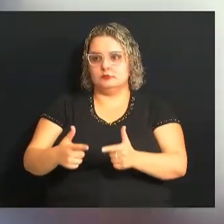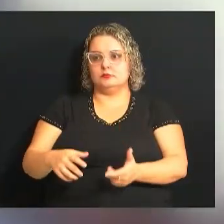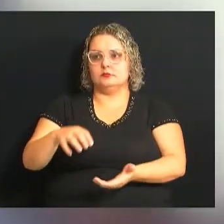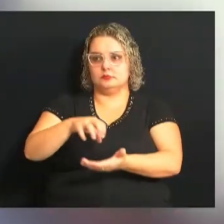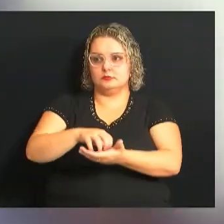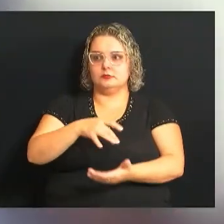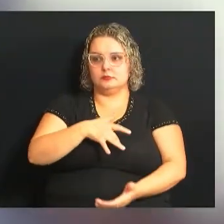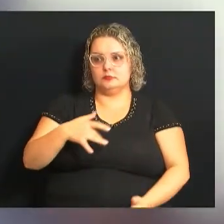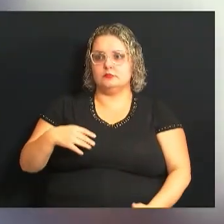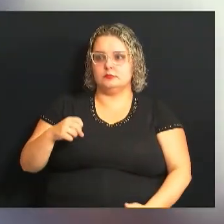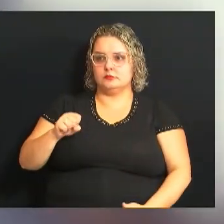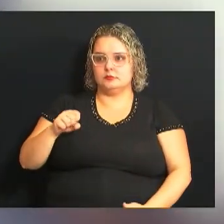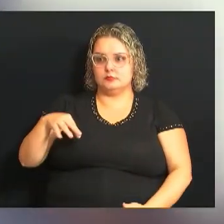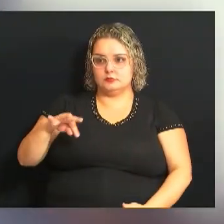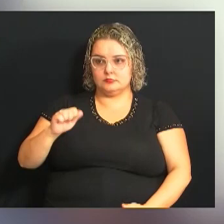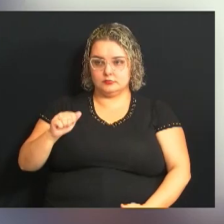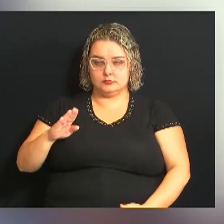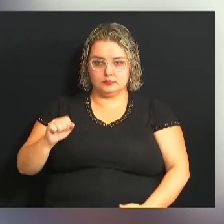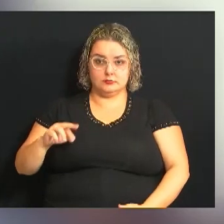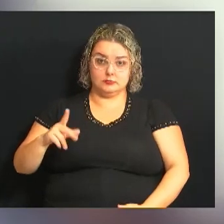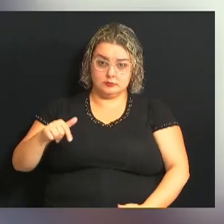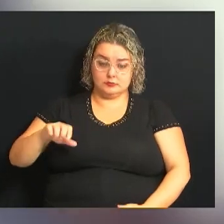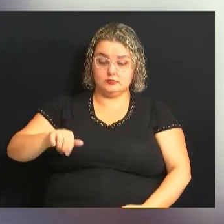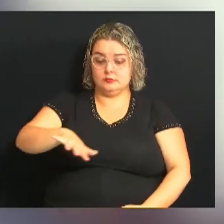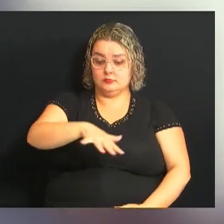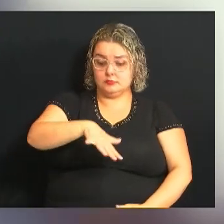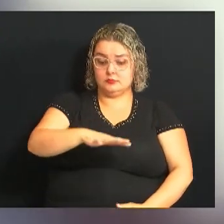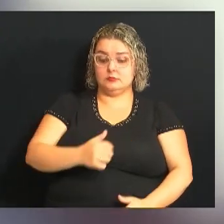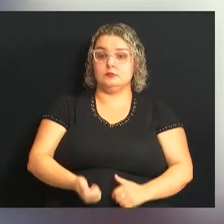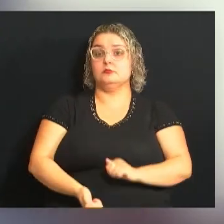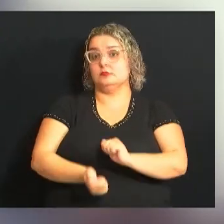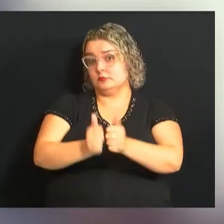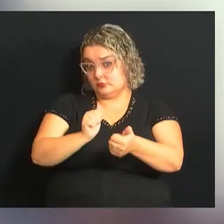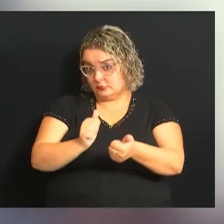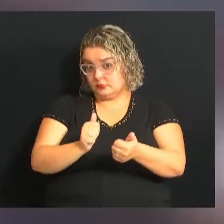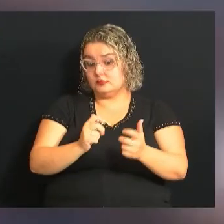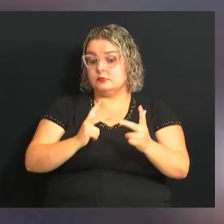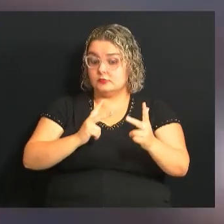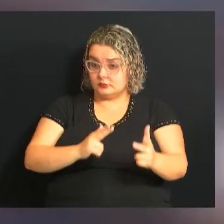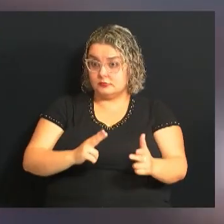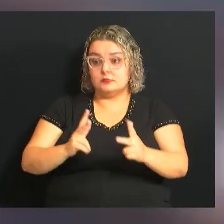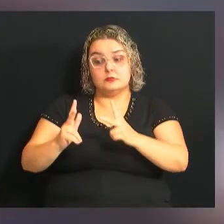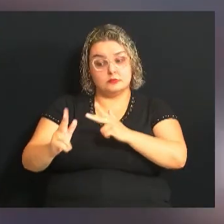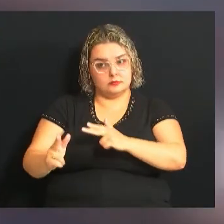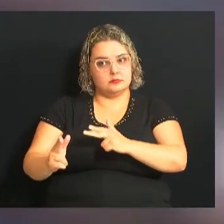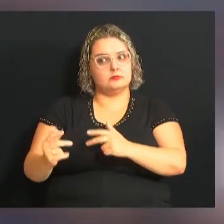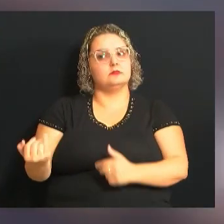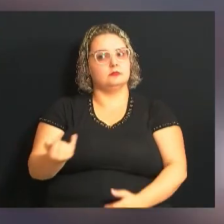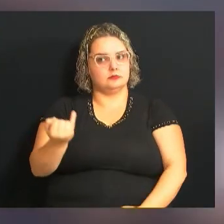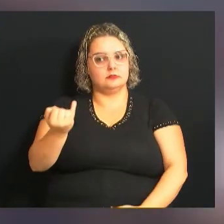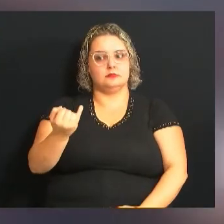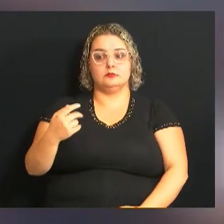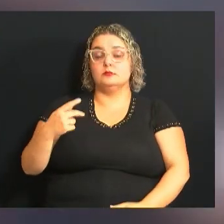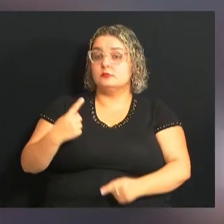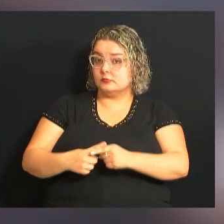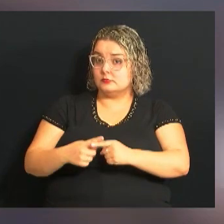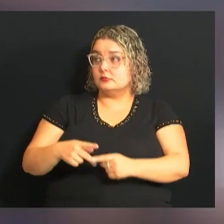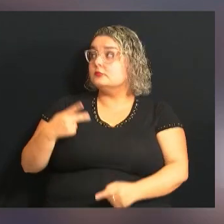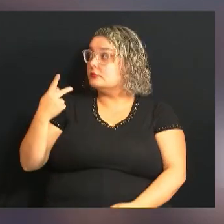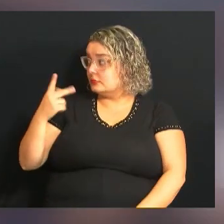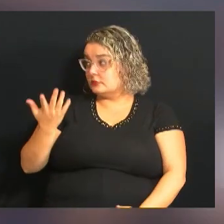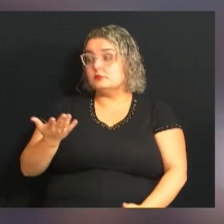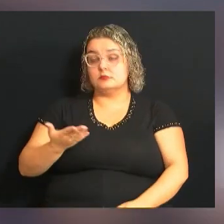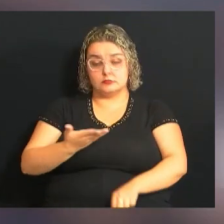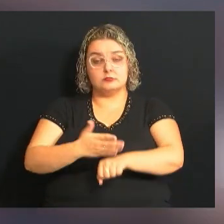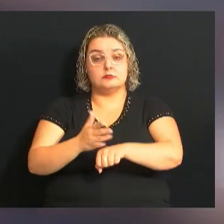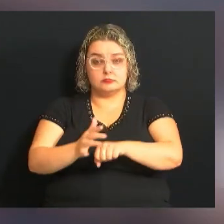Para o parlamentar, a área de esportes é tão importante quanto a da saúde, pois para ele a prática de esportes está